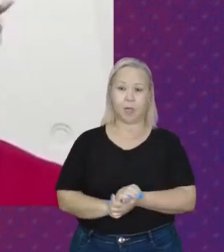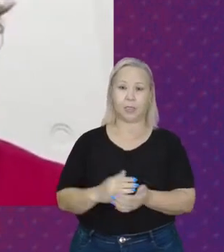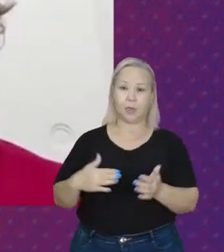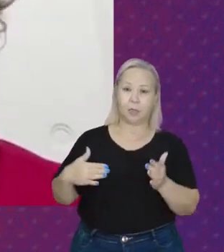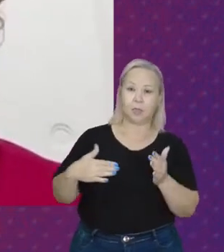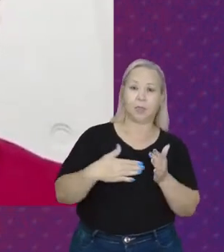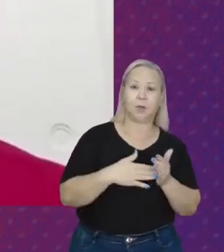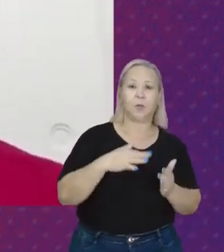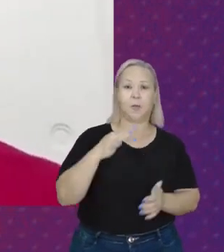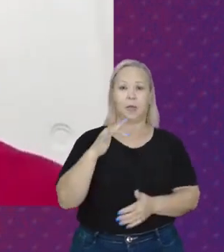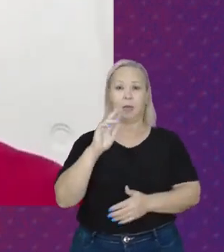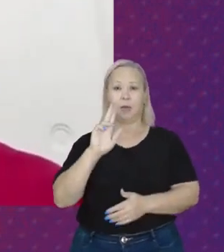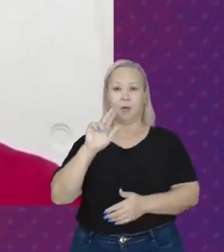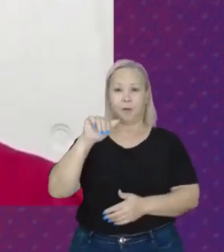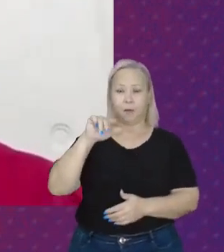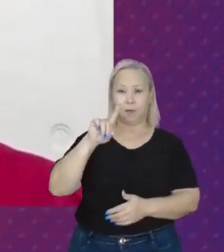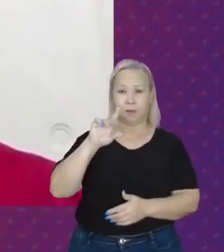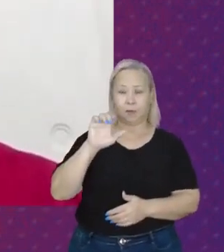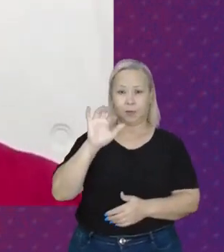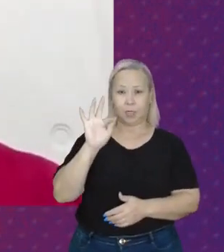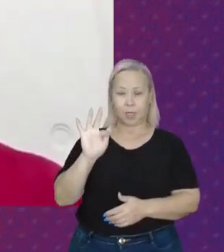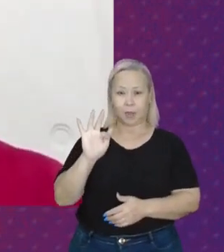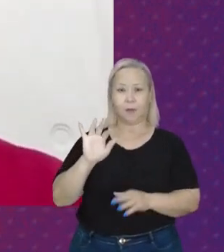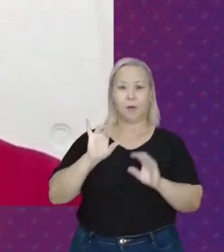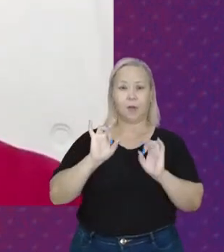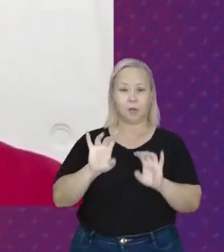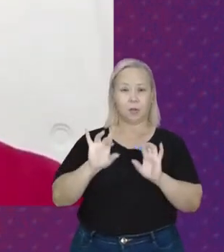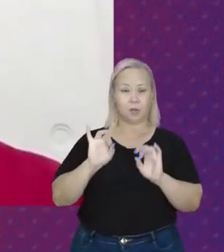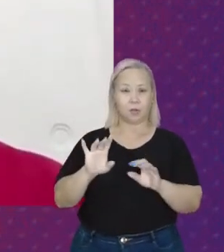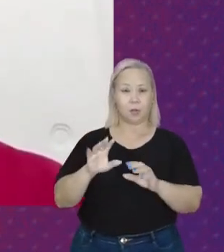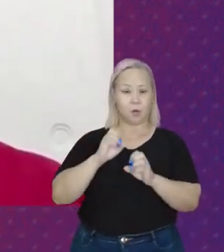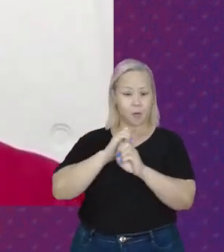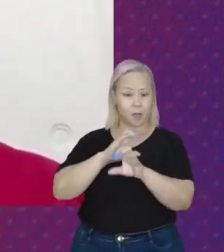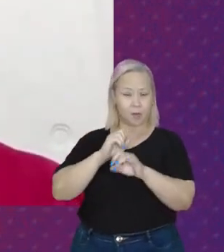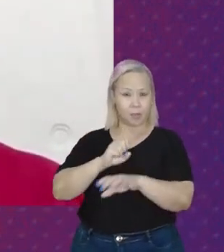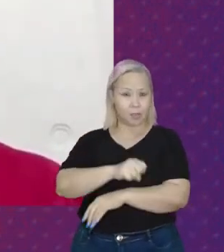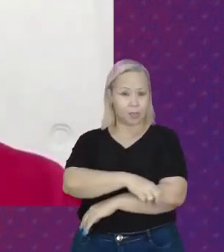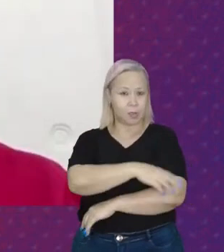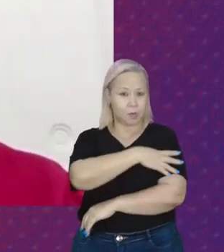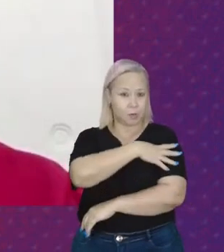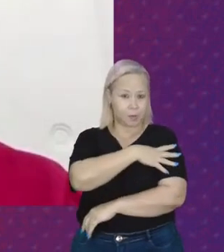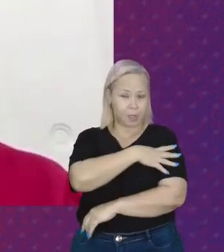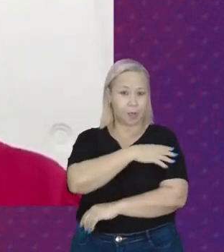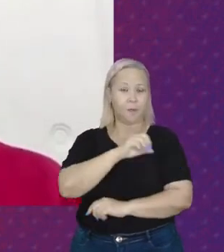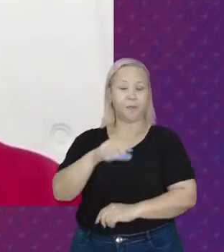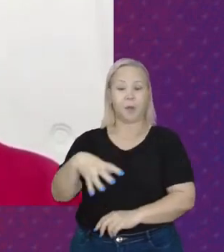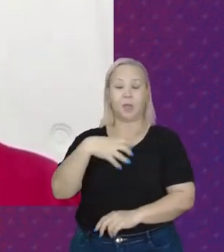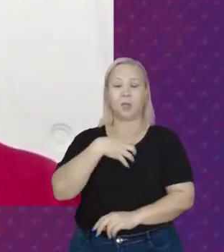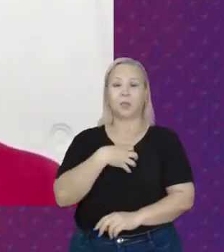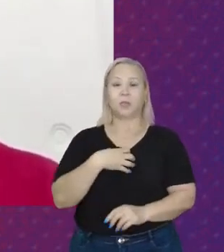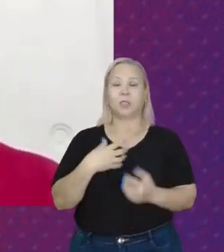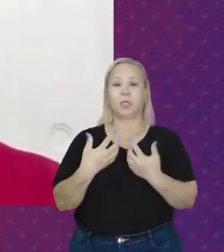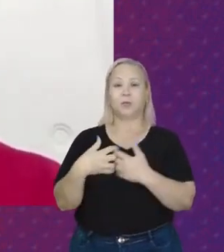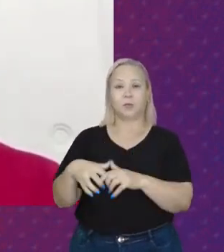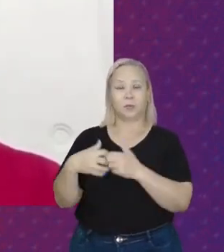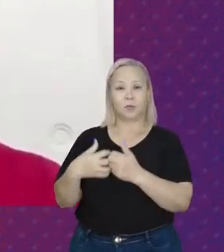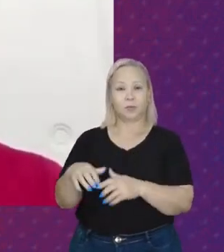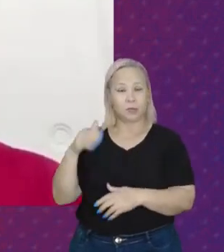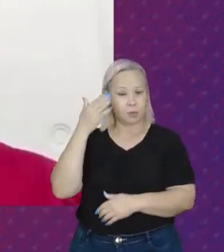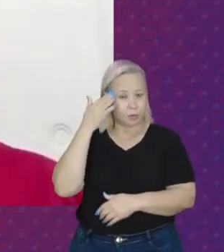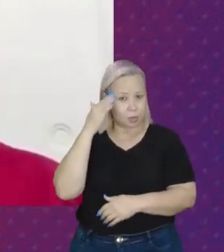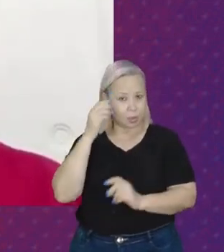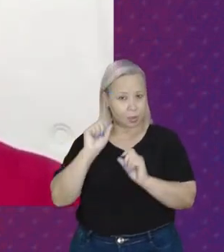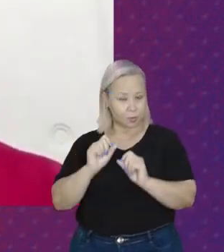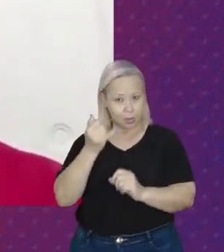Fundef, apenas para o ensino fundamental, mas o modo de funcionamento, a concepção,